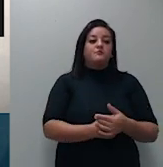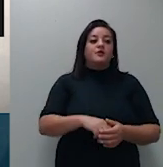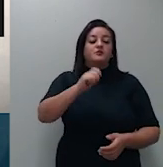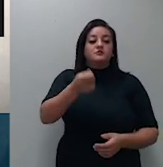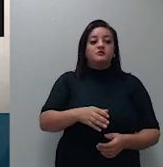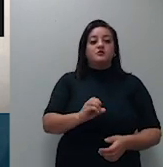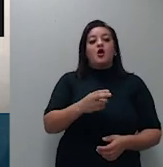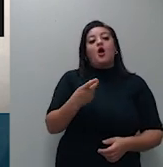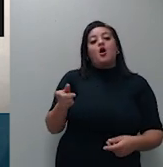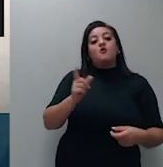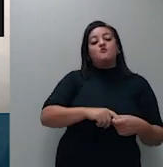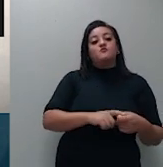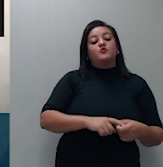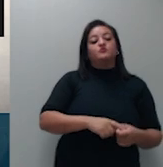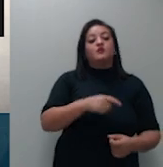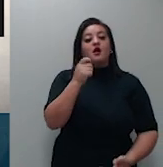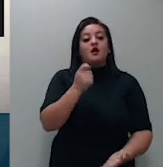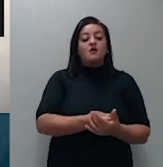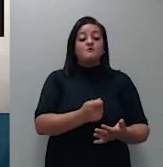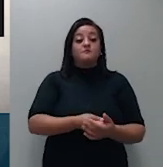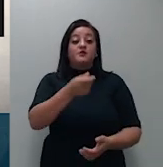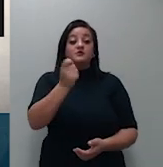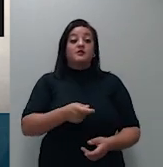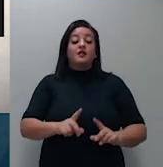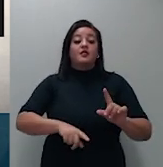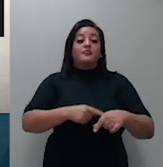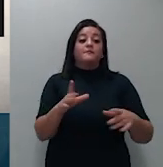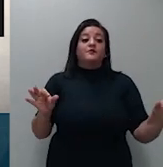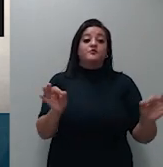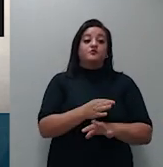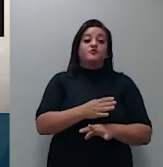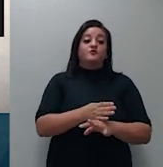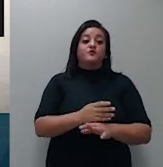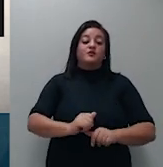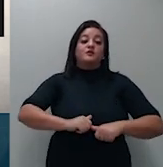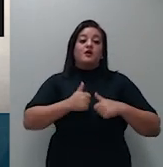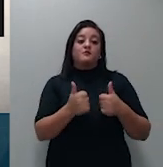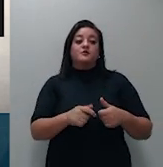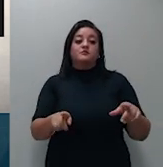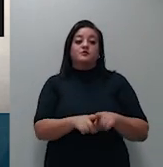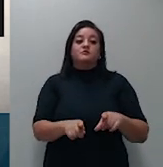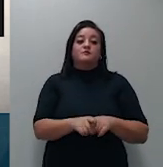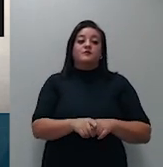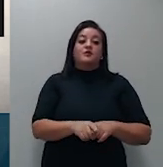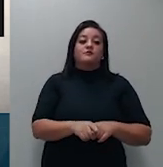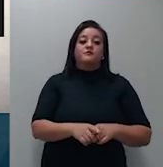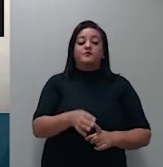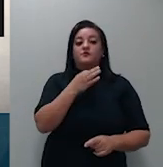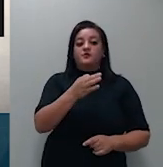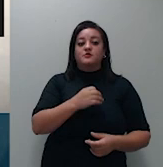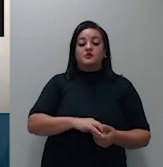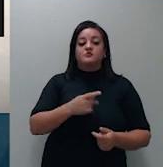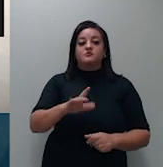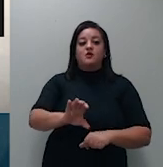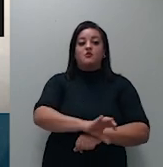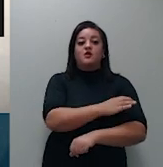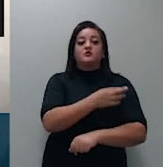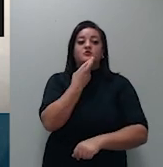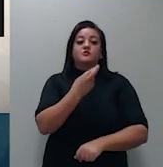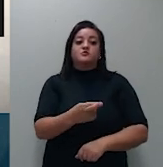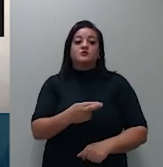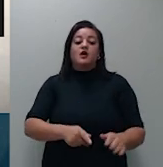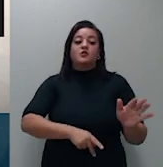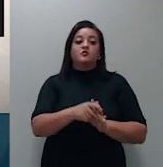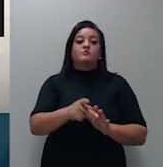cumprimento de sentença ou retomar o cumprimento sentença após o encerramento da recuperação com a sujeição do seu